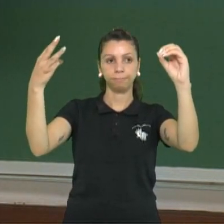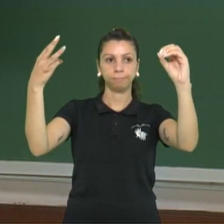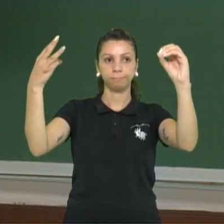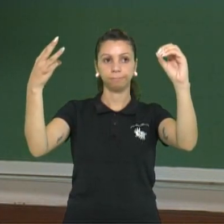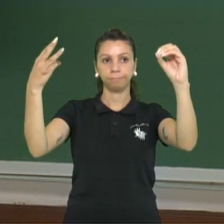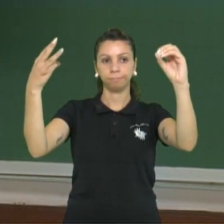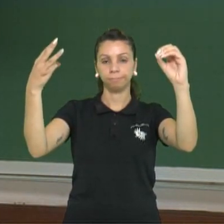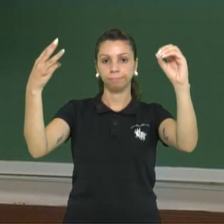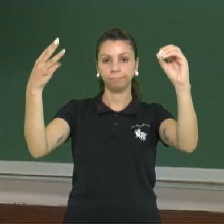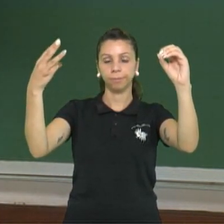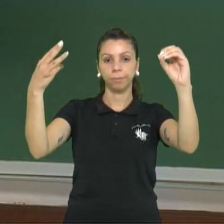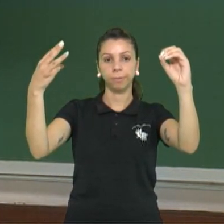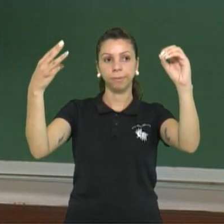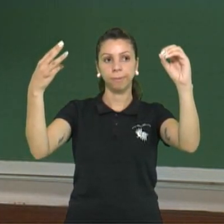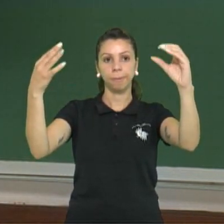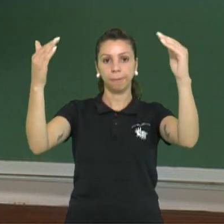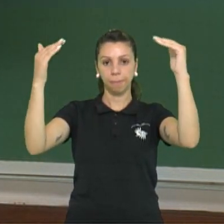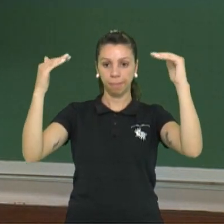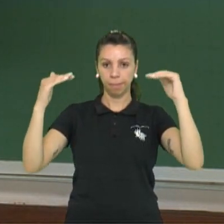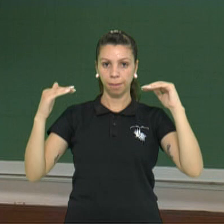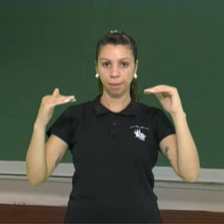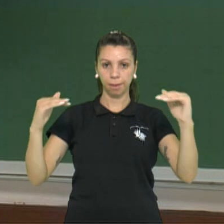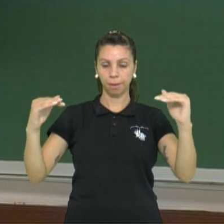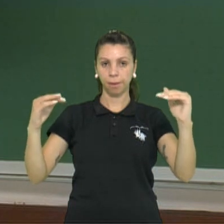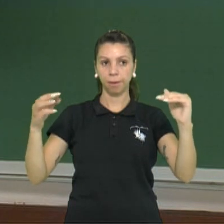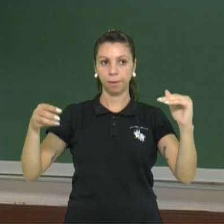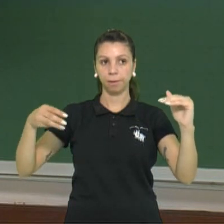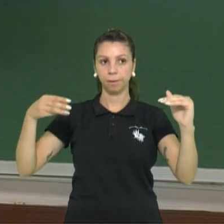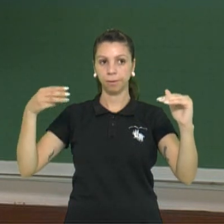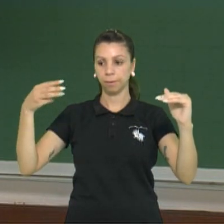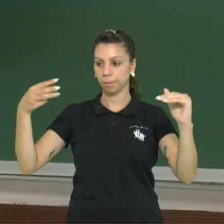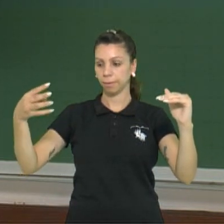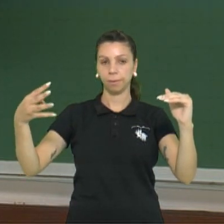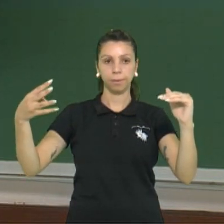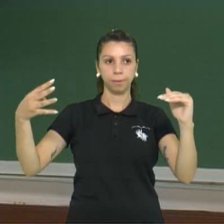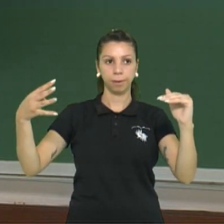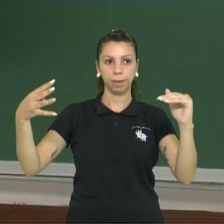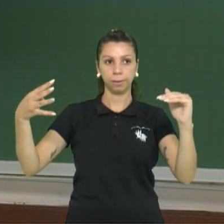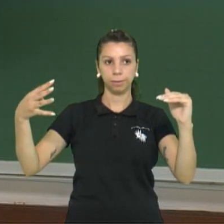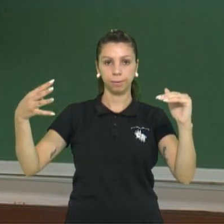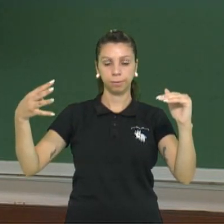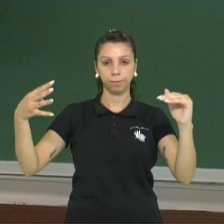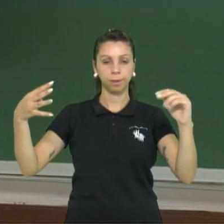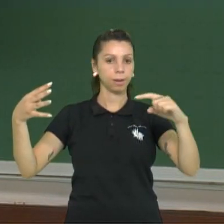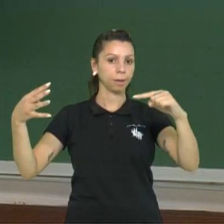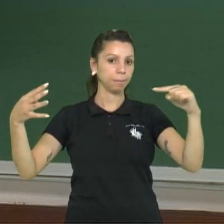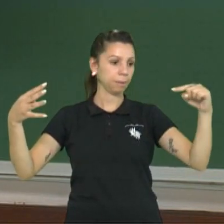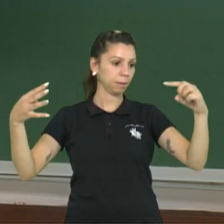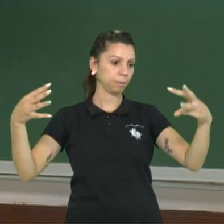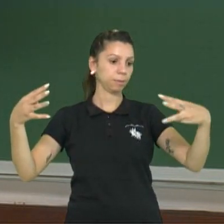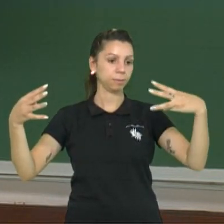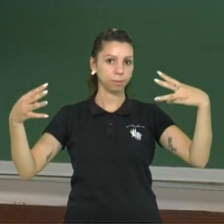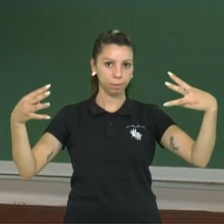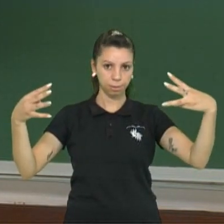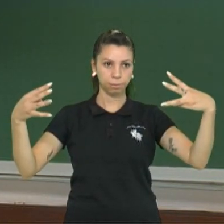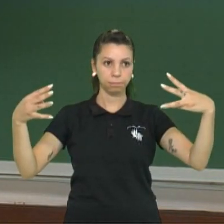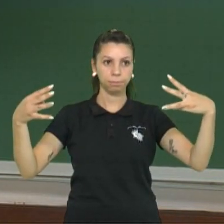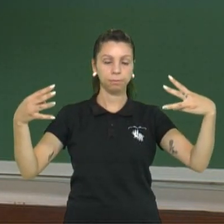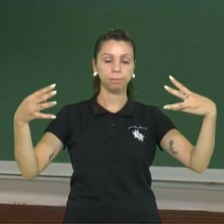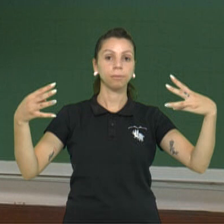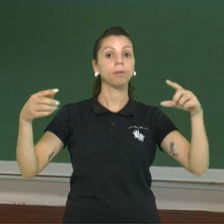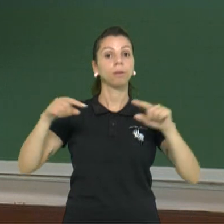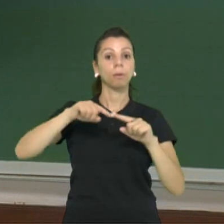x e menos 3 para y aqui, ó. Né? Então, concavidade voltada